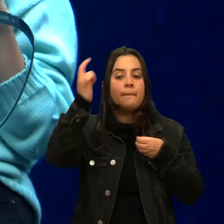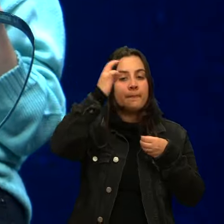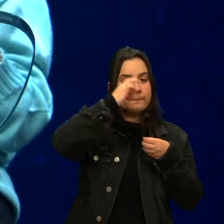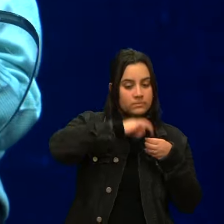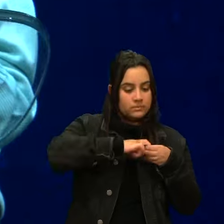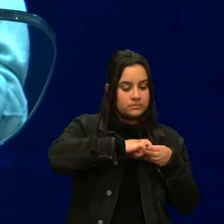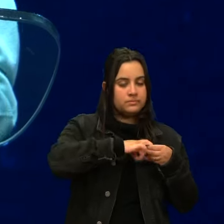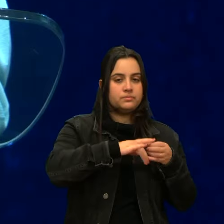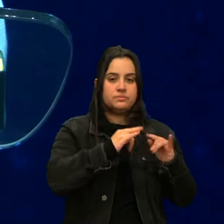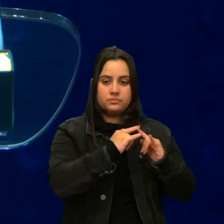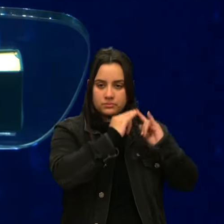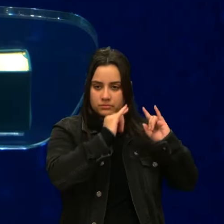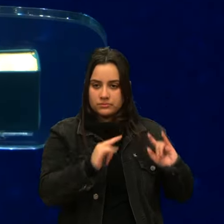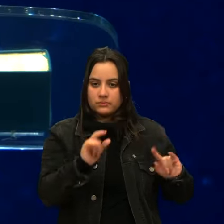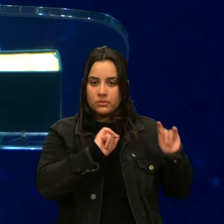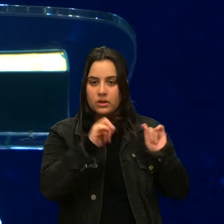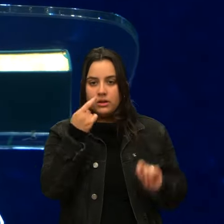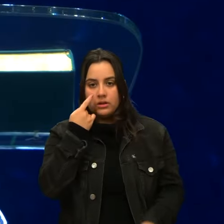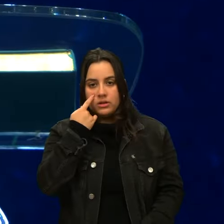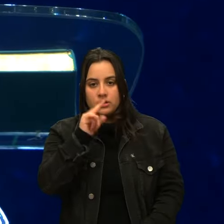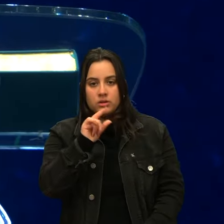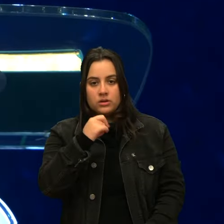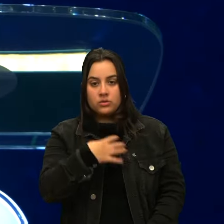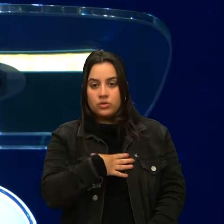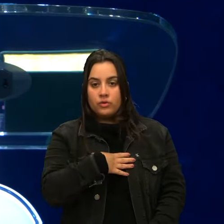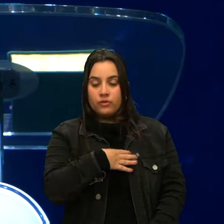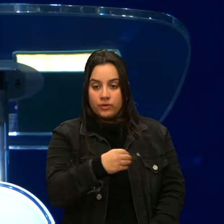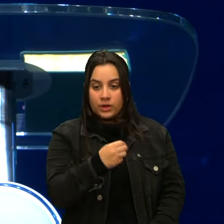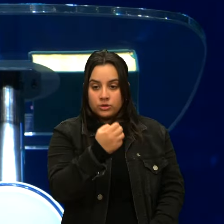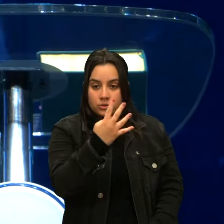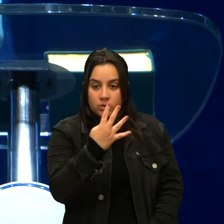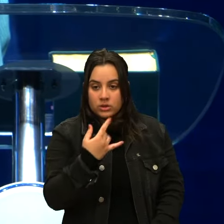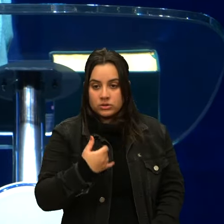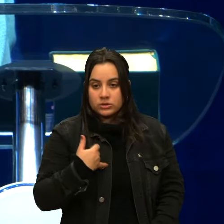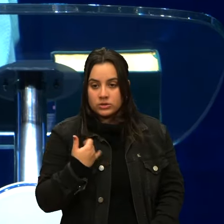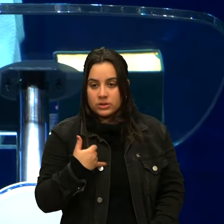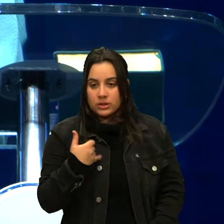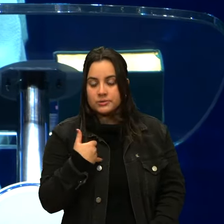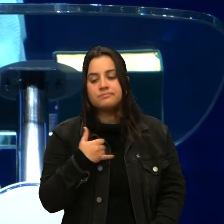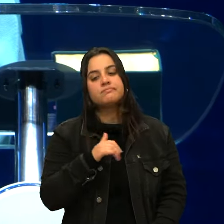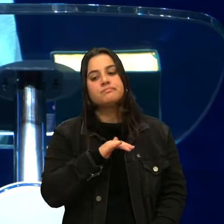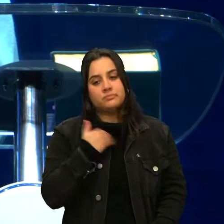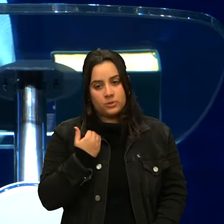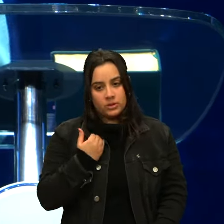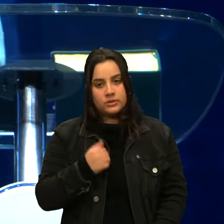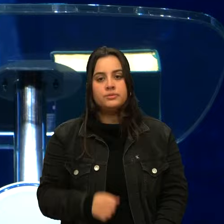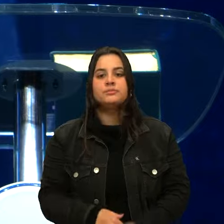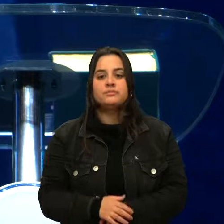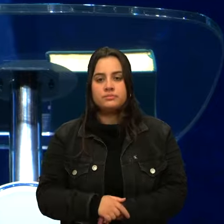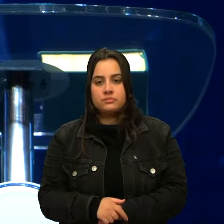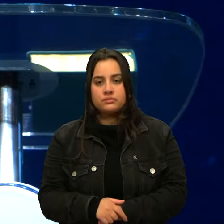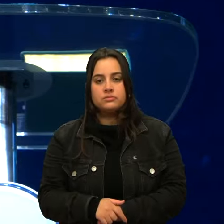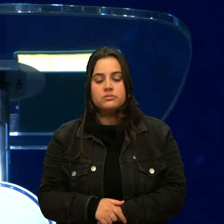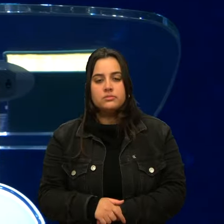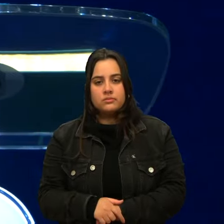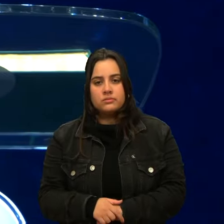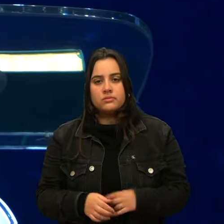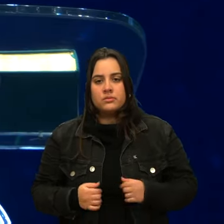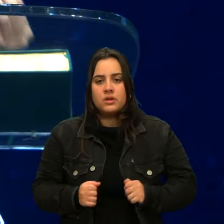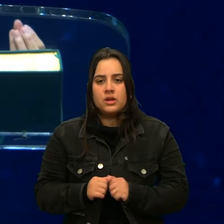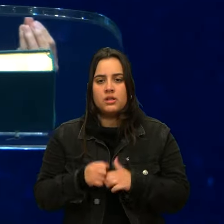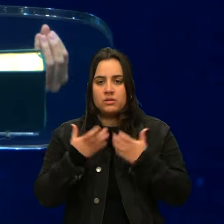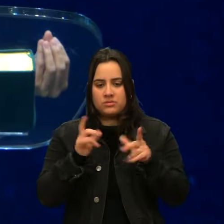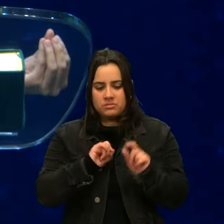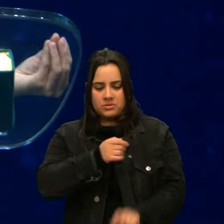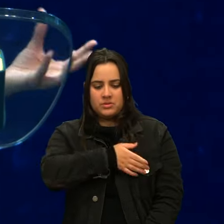ficar internada, ela descobriu que o filho menor dela, de 4 anos, tinha morrido. E ela conta que isso